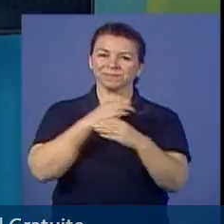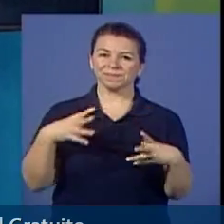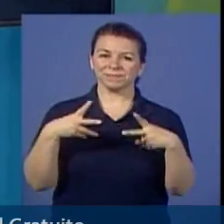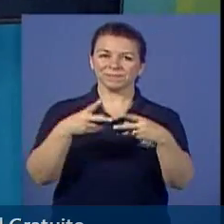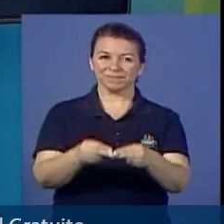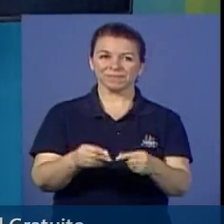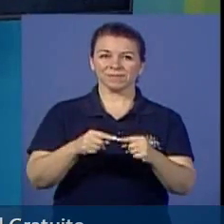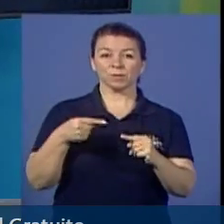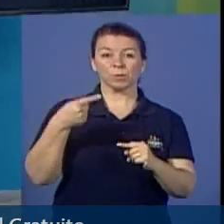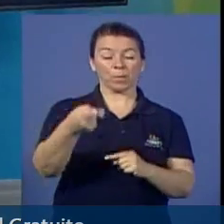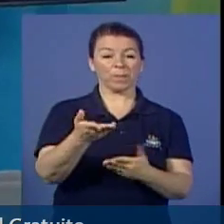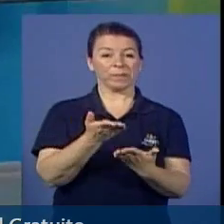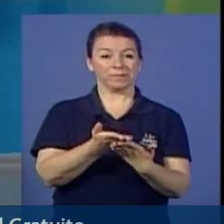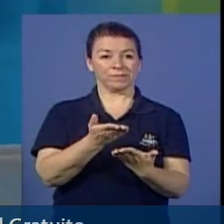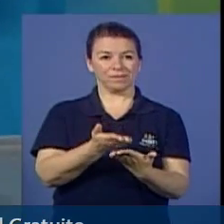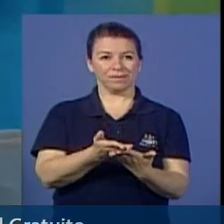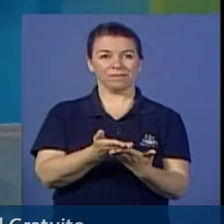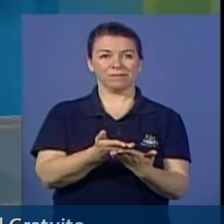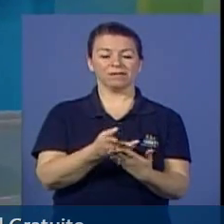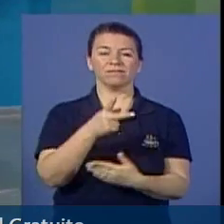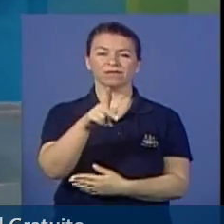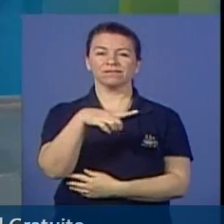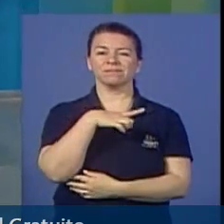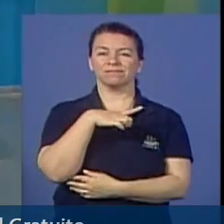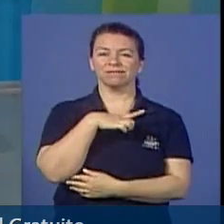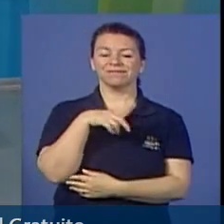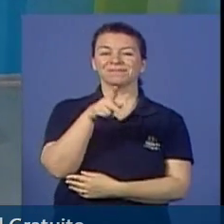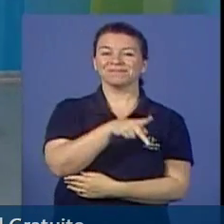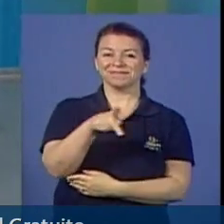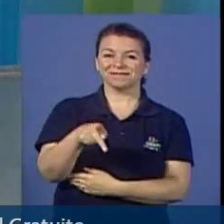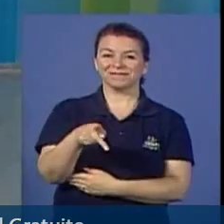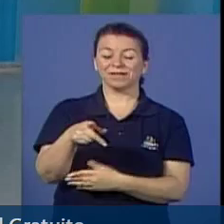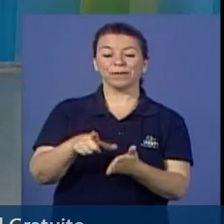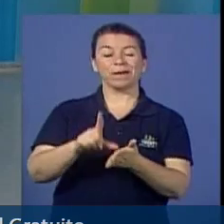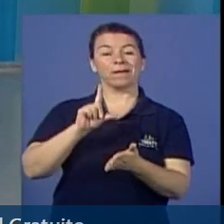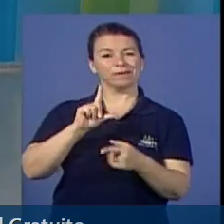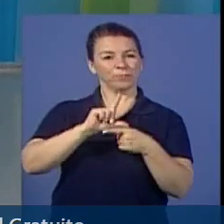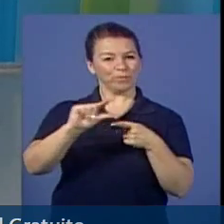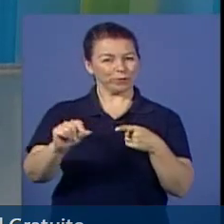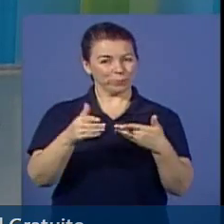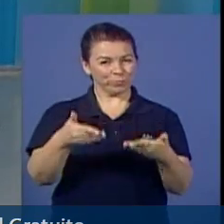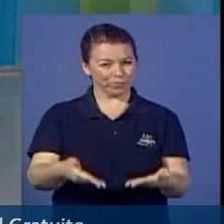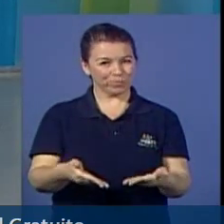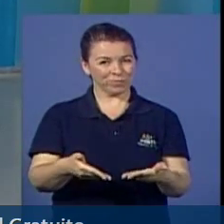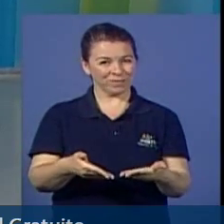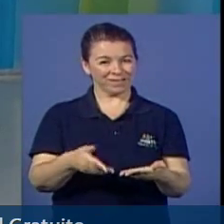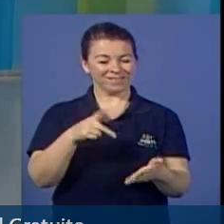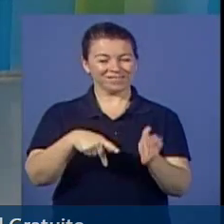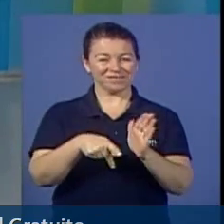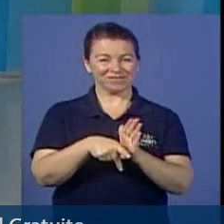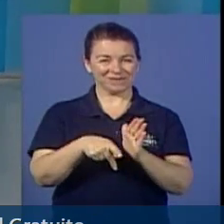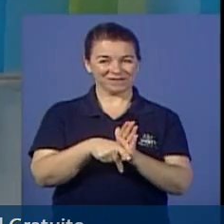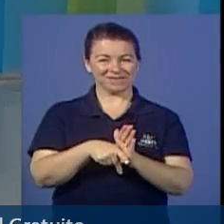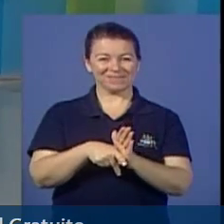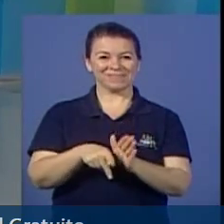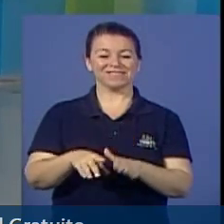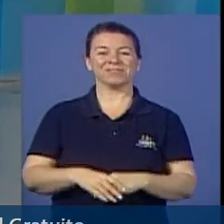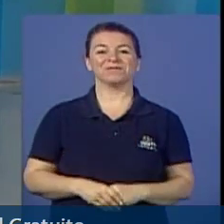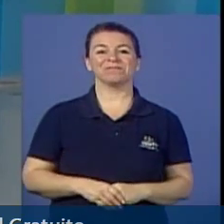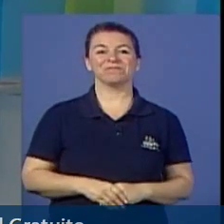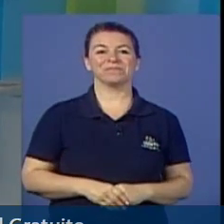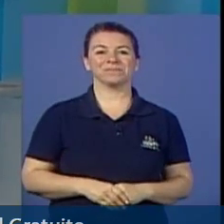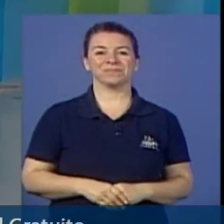Vamos para a próxima aula. Próxima aula você terá com o professor que estava aqui antes, o nosso Logan Tupiniquinho. Um abraço, gente. Tchau, tchau.